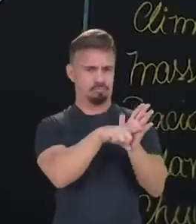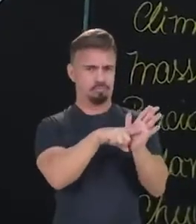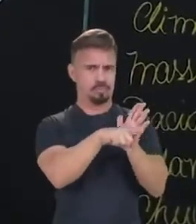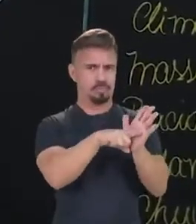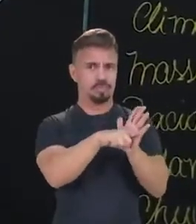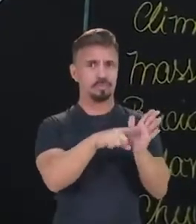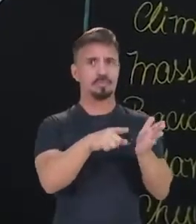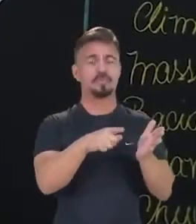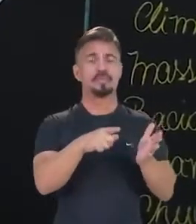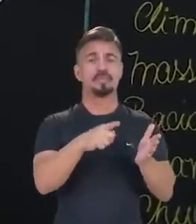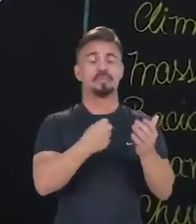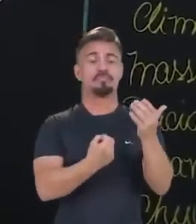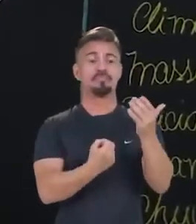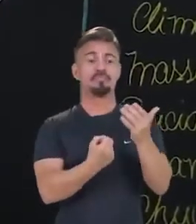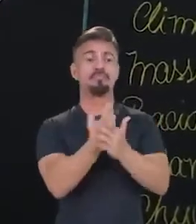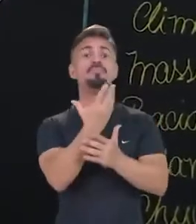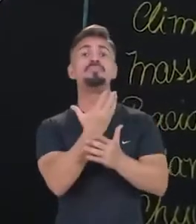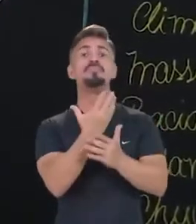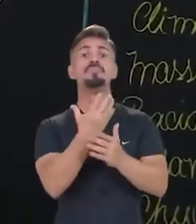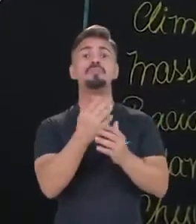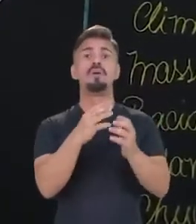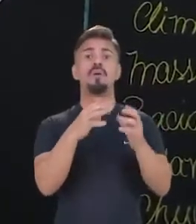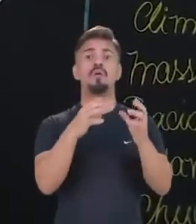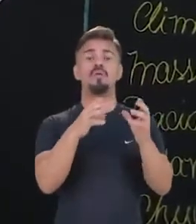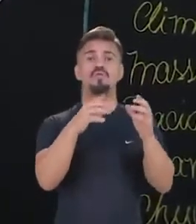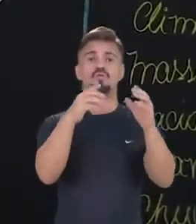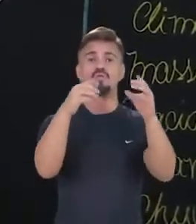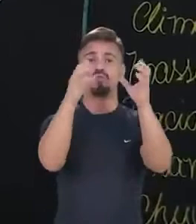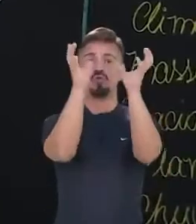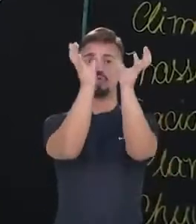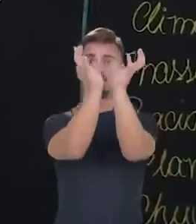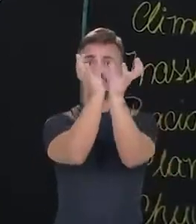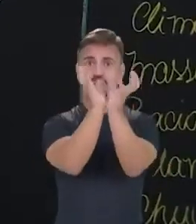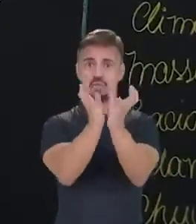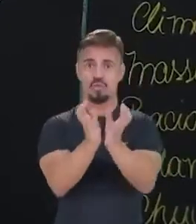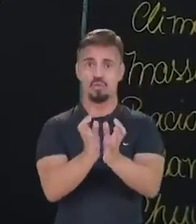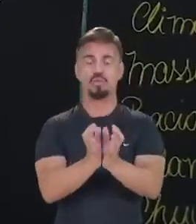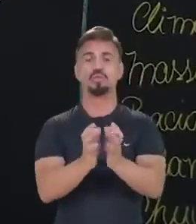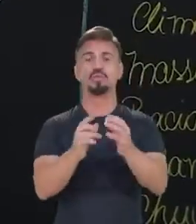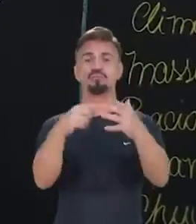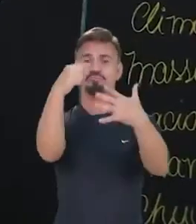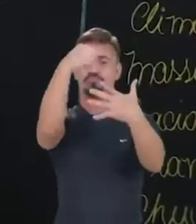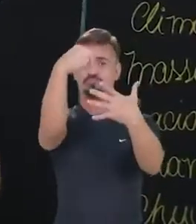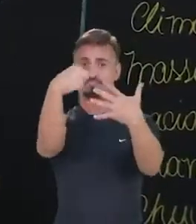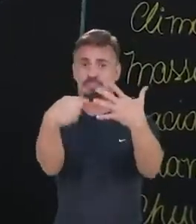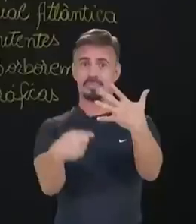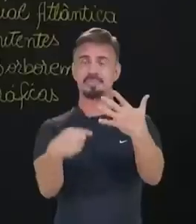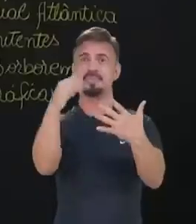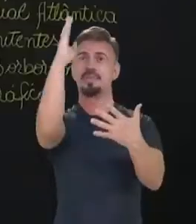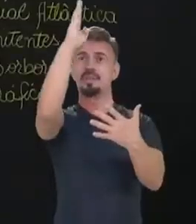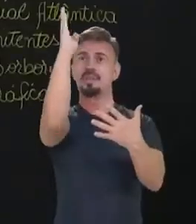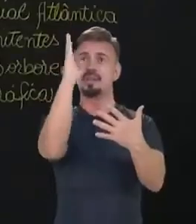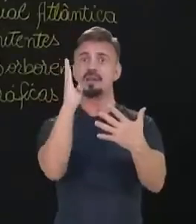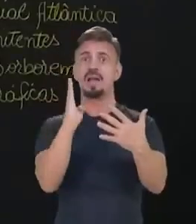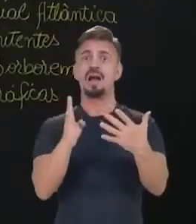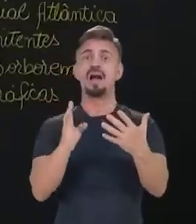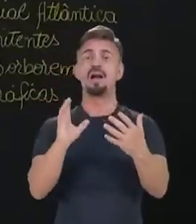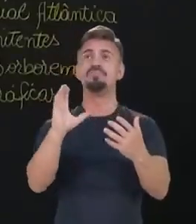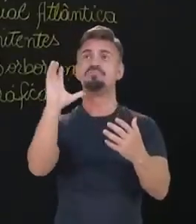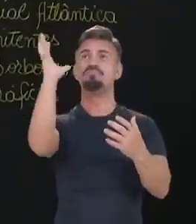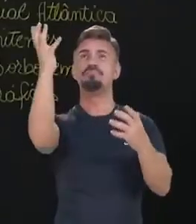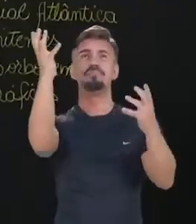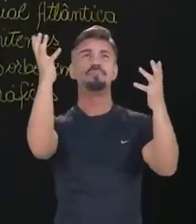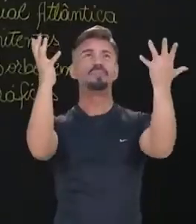ele acabou criando essa classificação da paisagem brasileira que passamos a chamar de